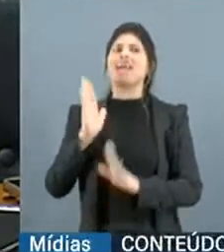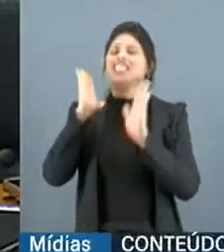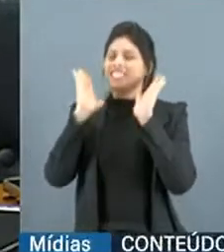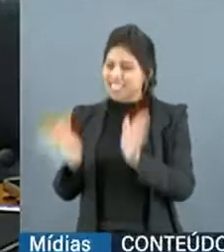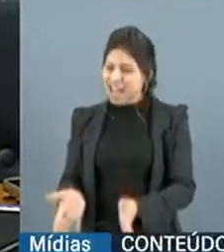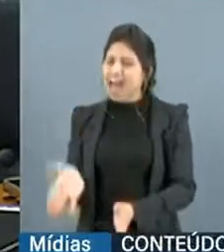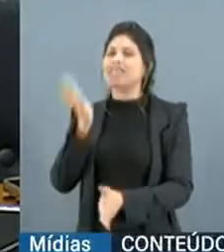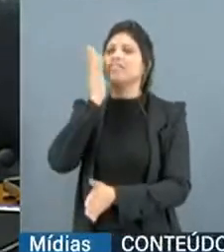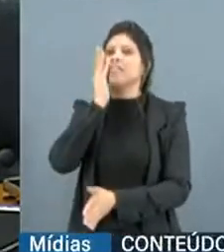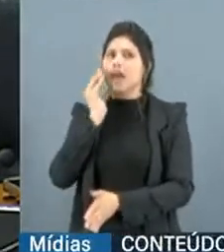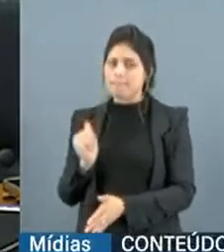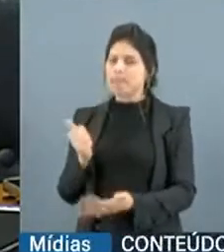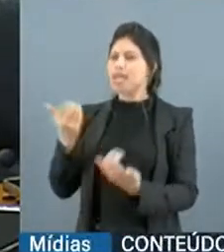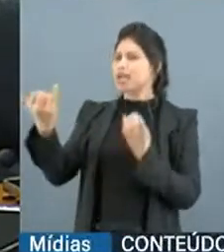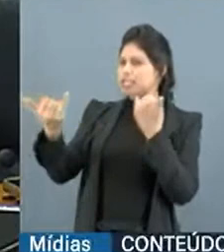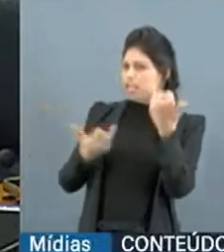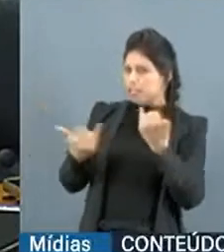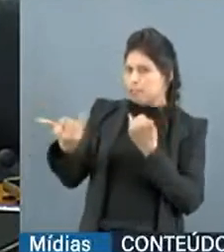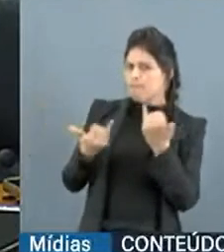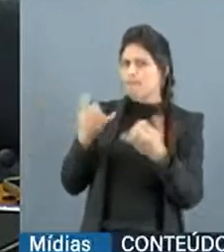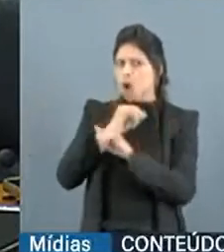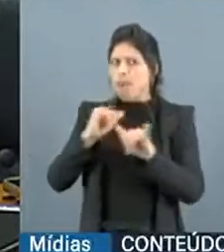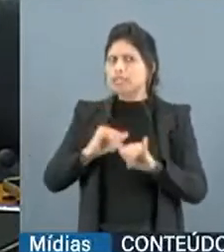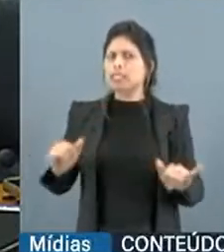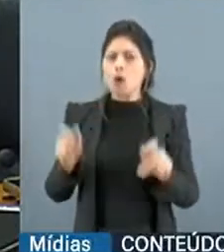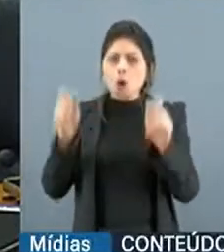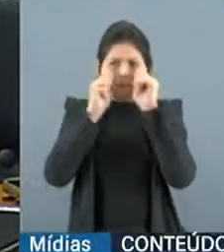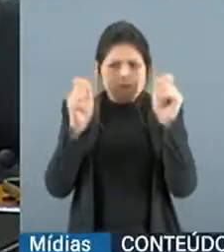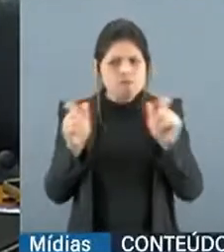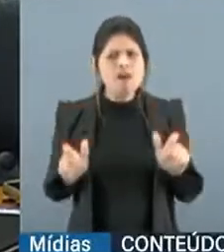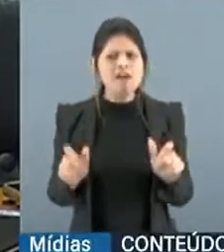recebeu esses alertas. E o que é que fez?